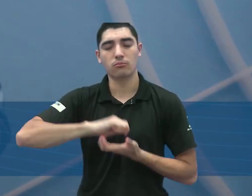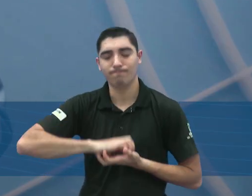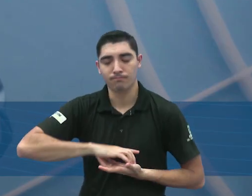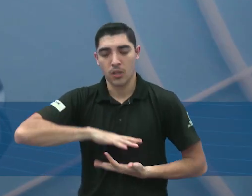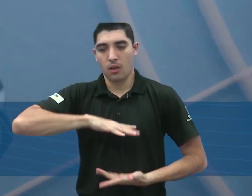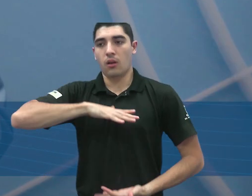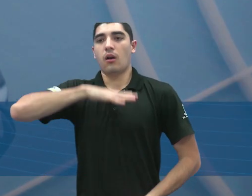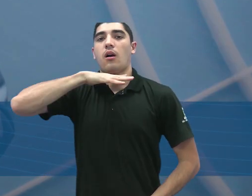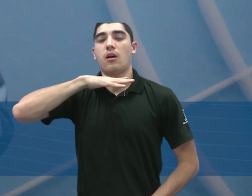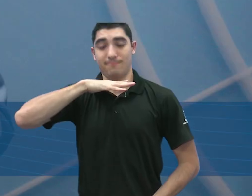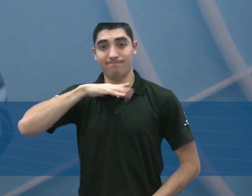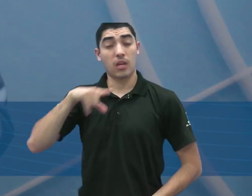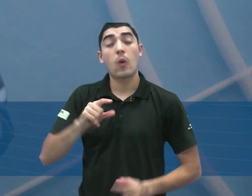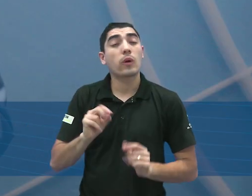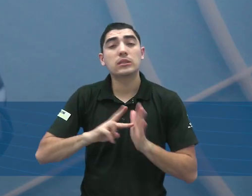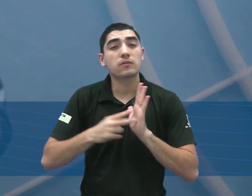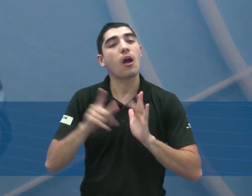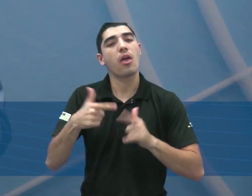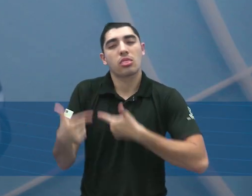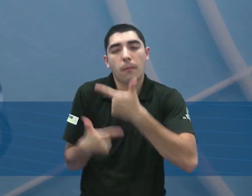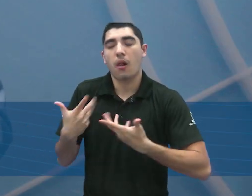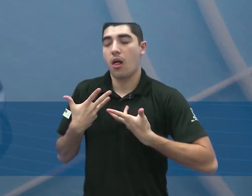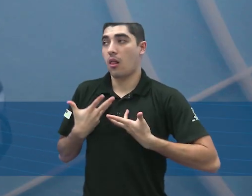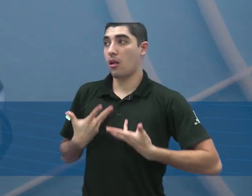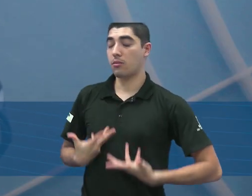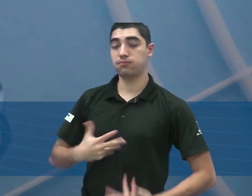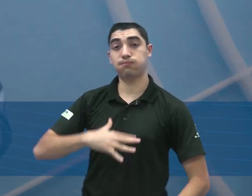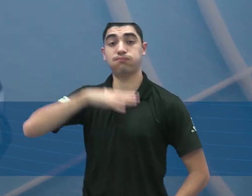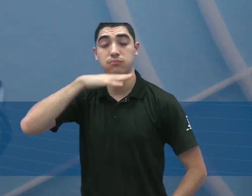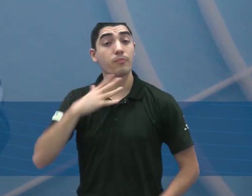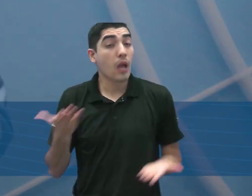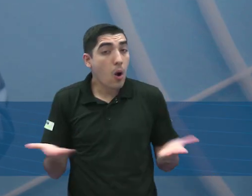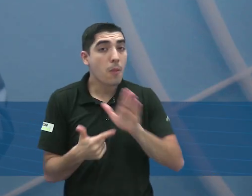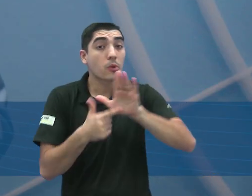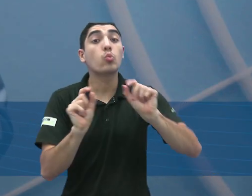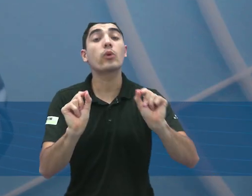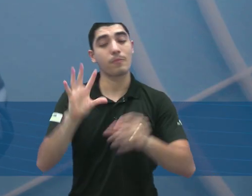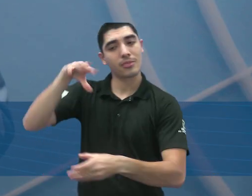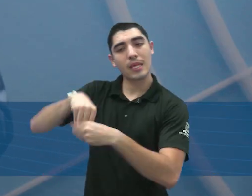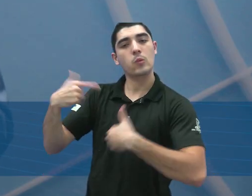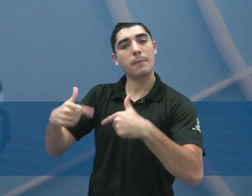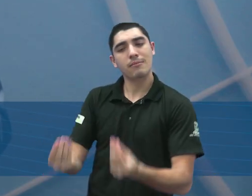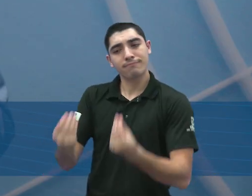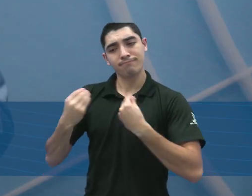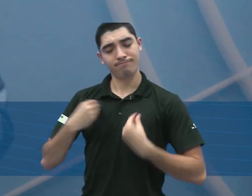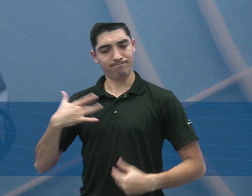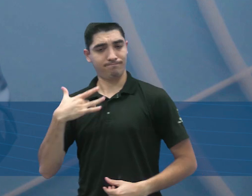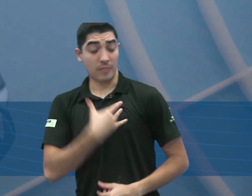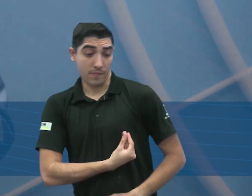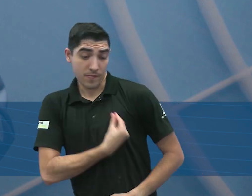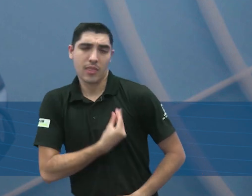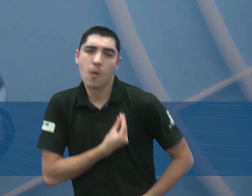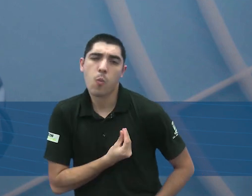No programa de hoje, a gente vai falar sobre bem-estar no trabalho, um tema que tem tudo a ver com a qualidade